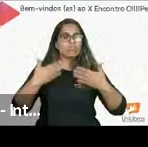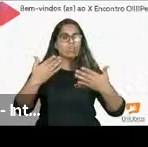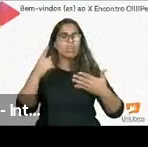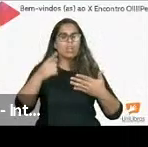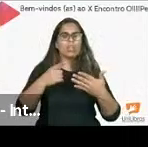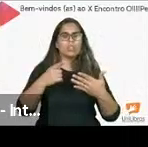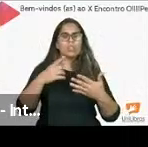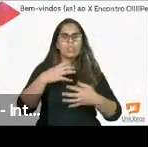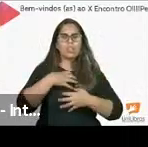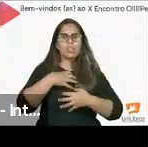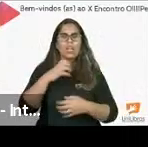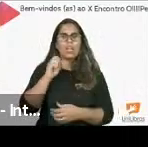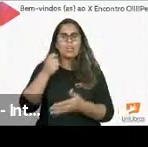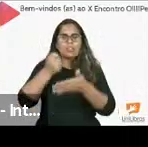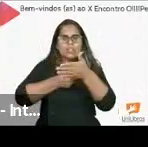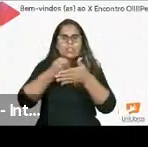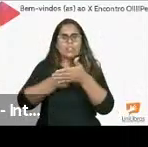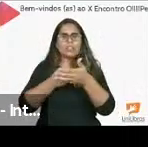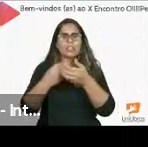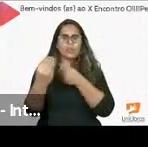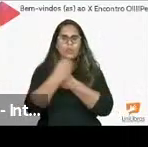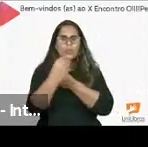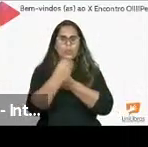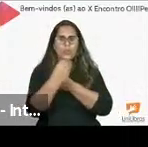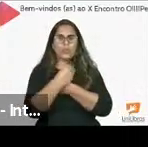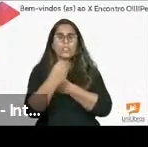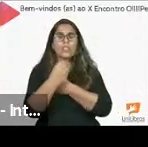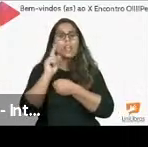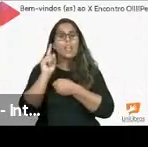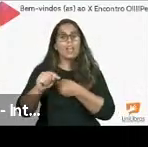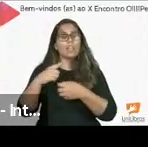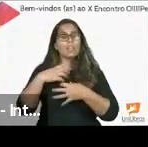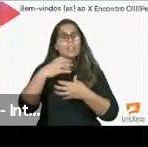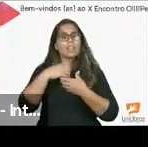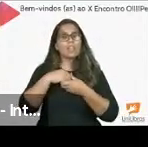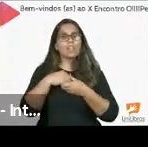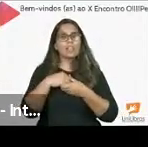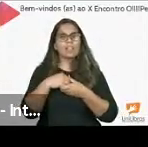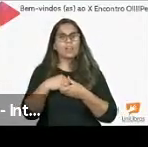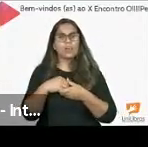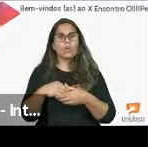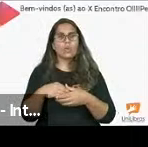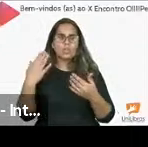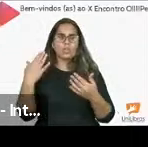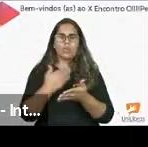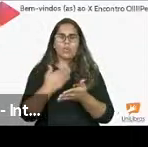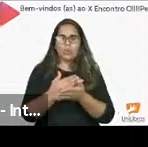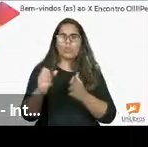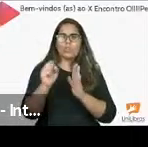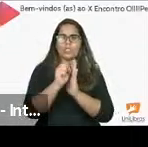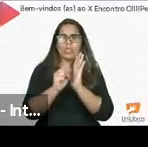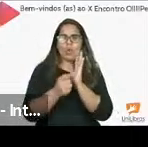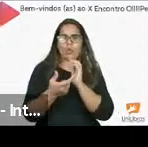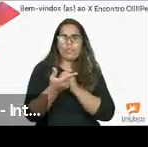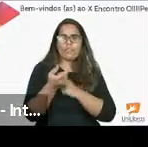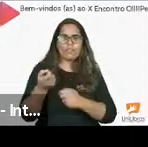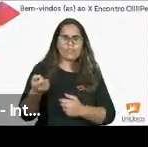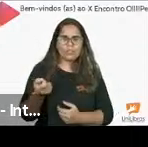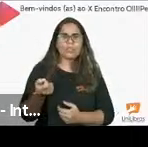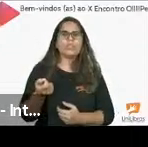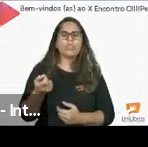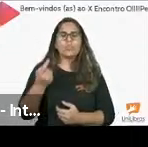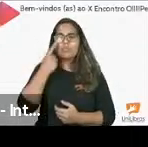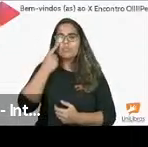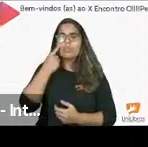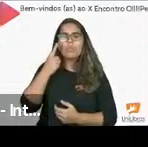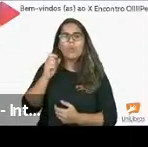dos anticorpos, que é o enigma da variedade dos anticorpos. Porque Paul Ehrlich, no começo do século XX, mostrou que